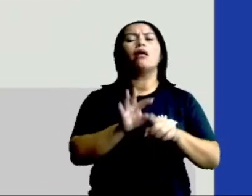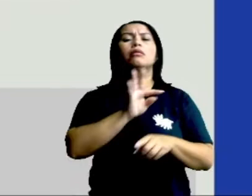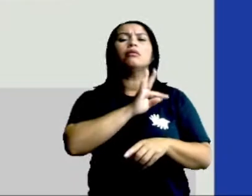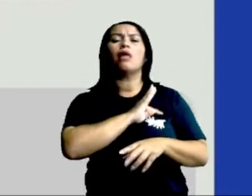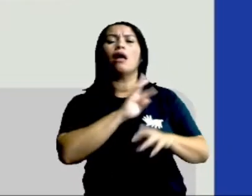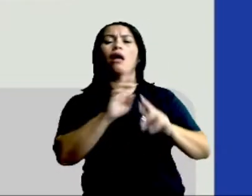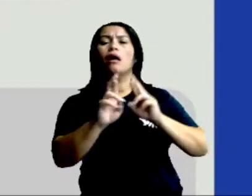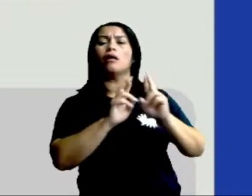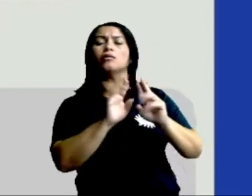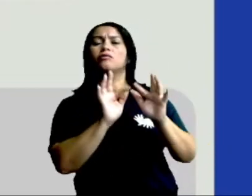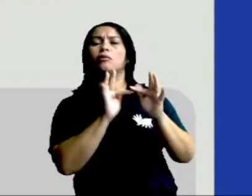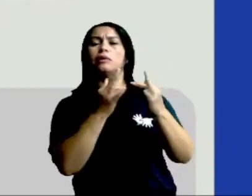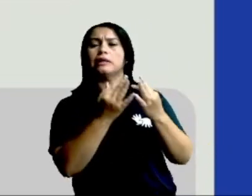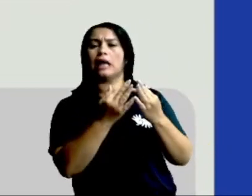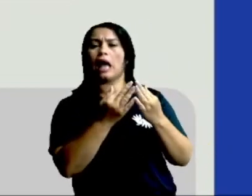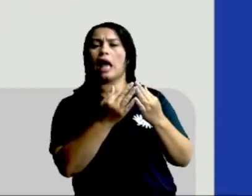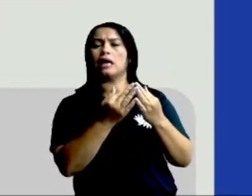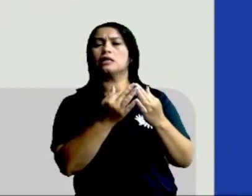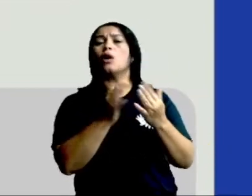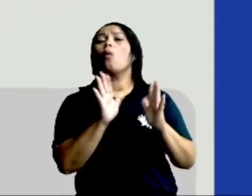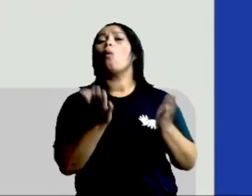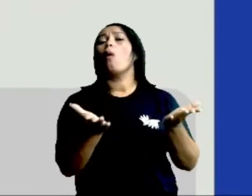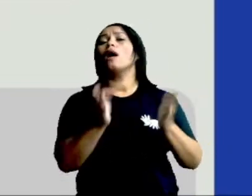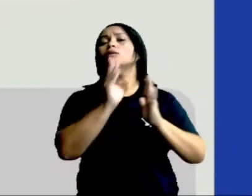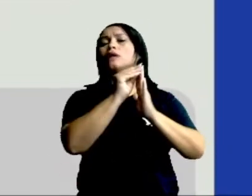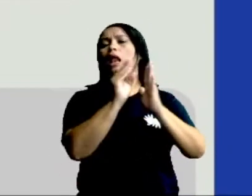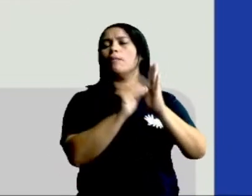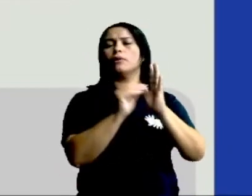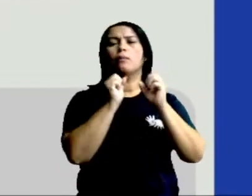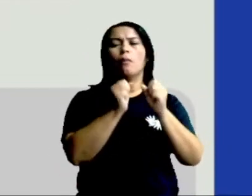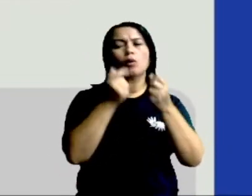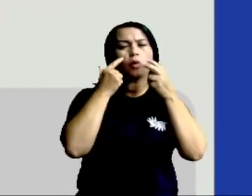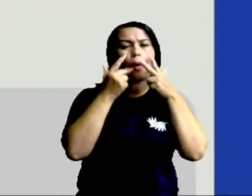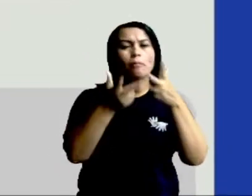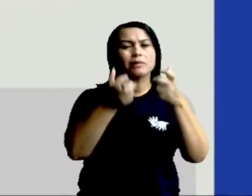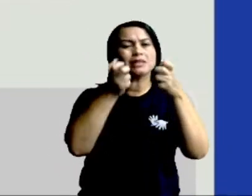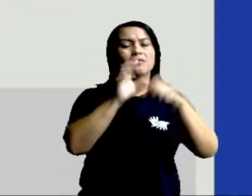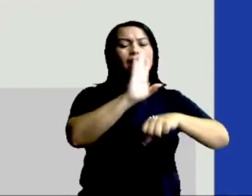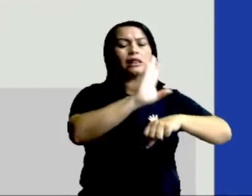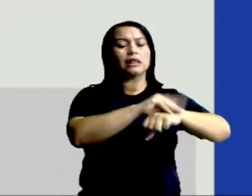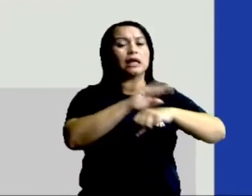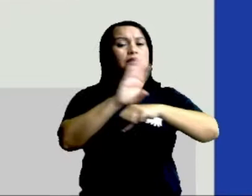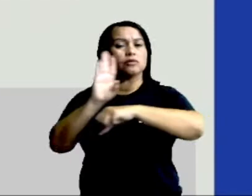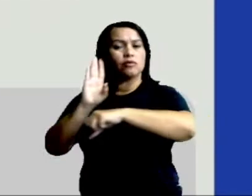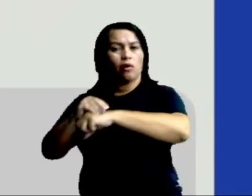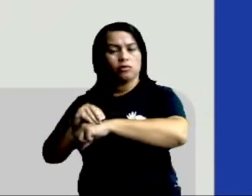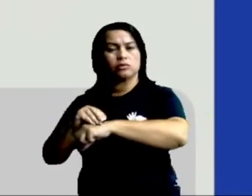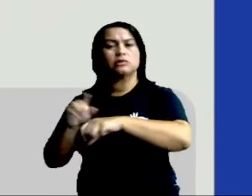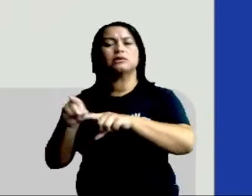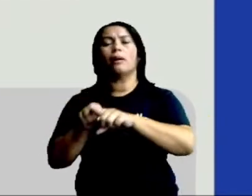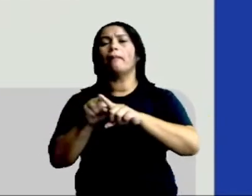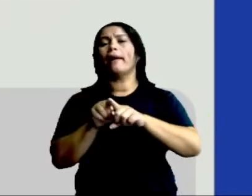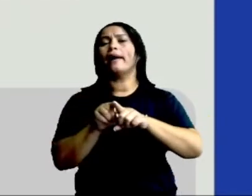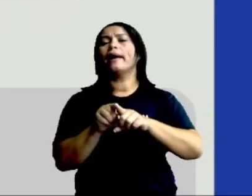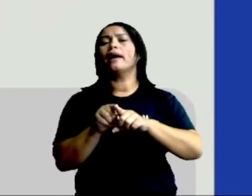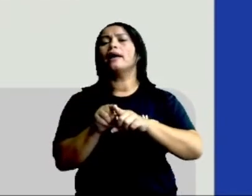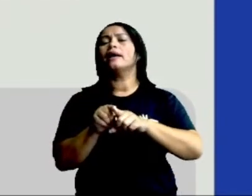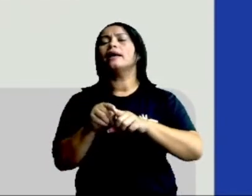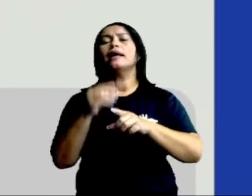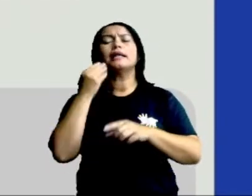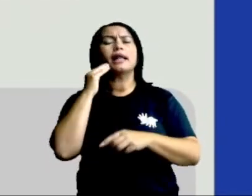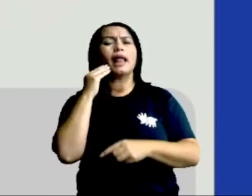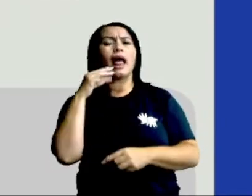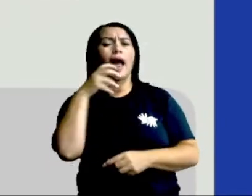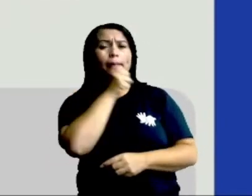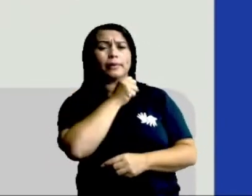de relações familiares, enfim, os elementos que a gente pode observar nas fotos e, através disso, fazer uma